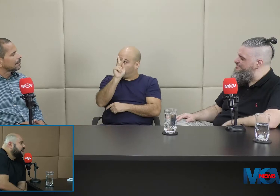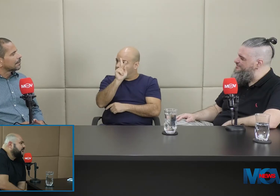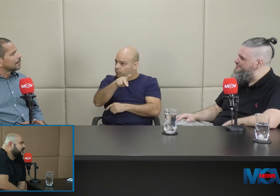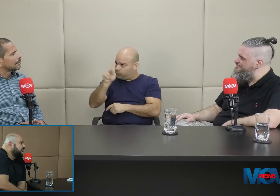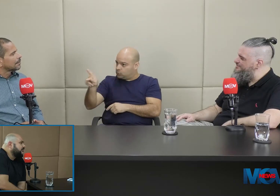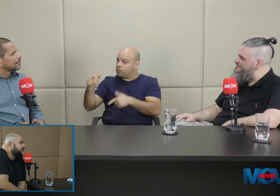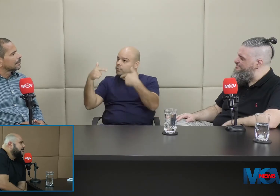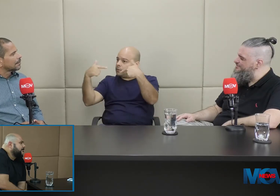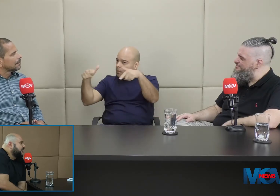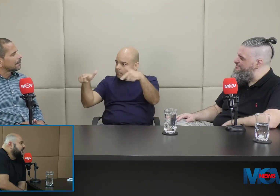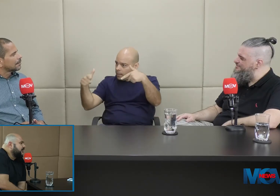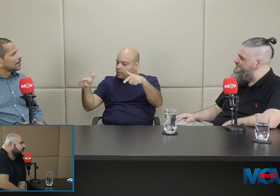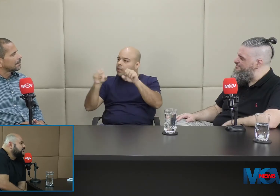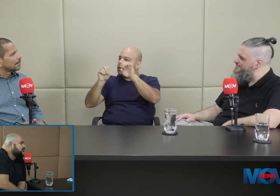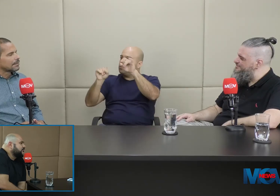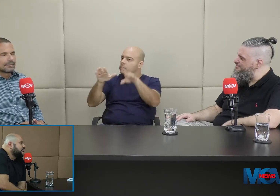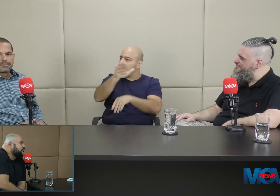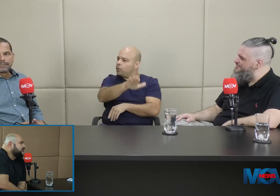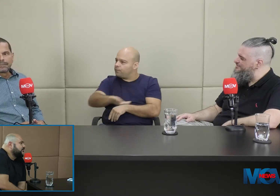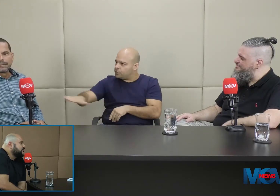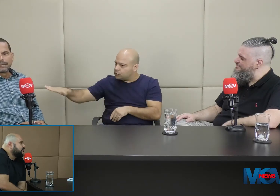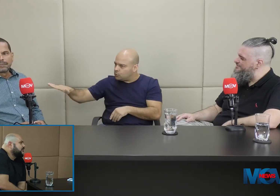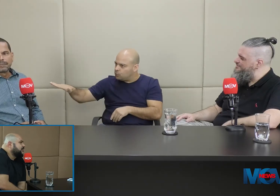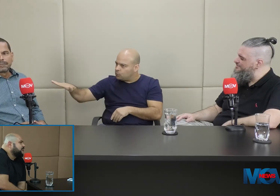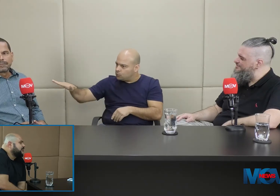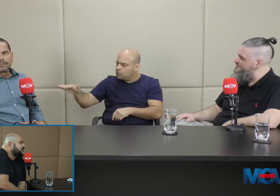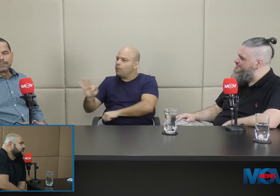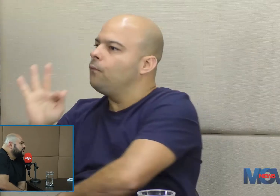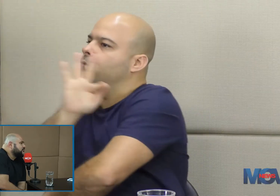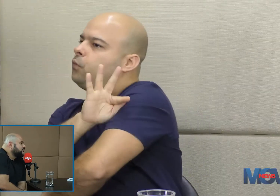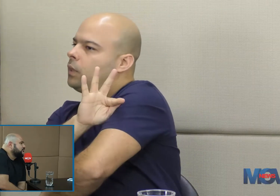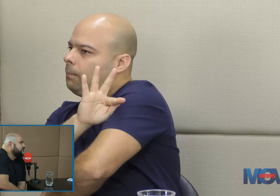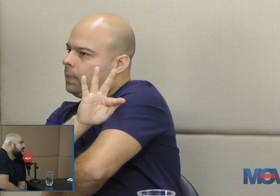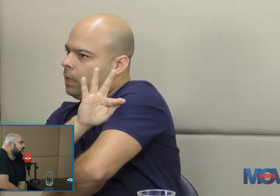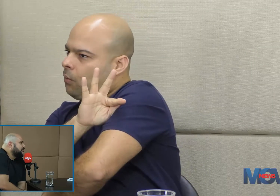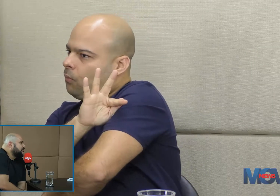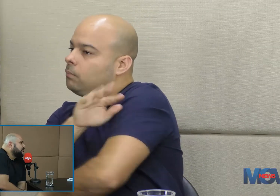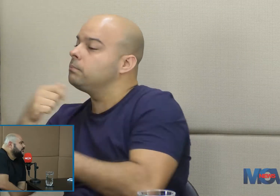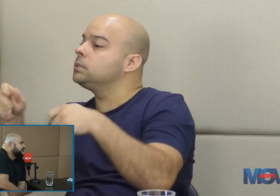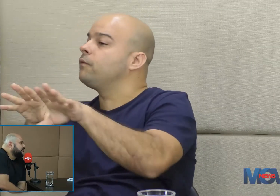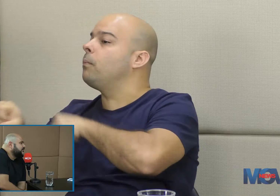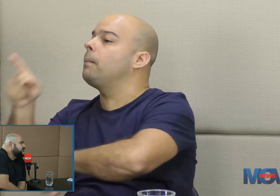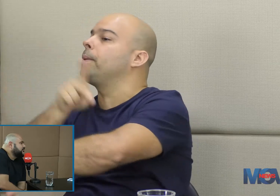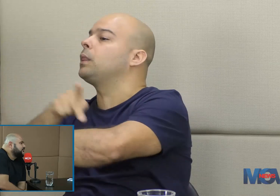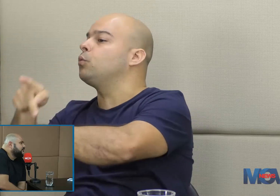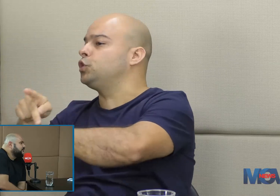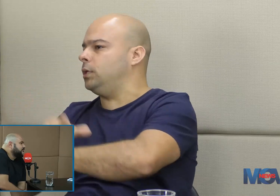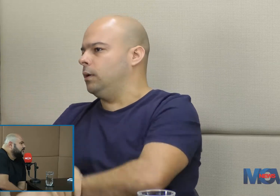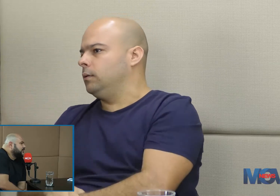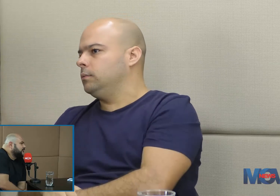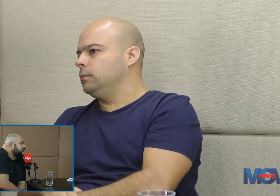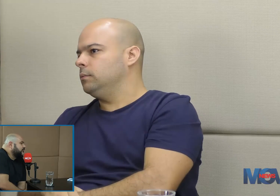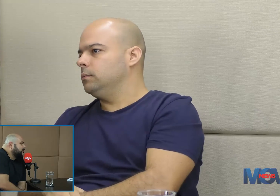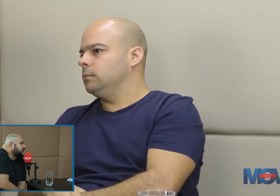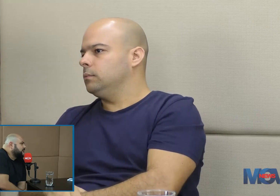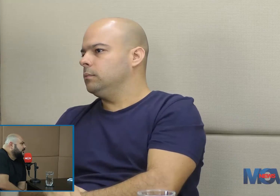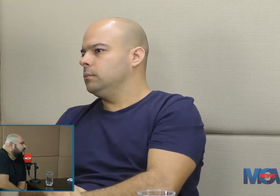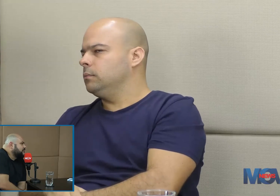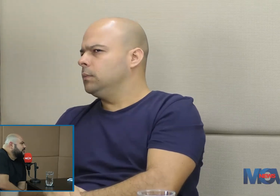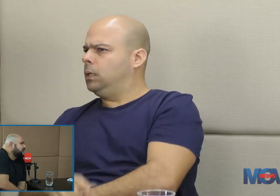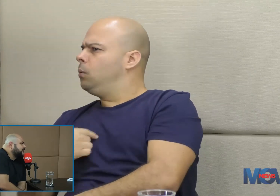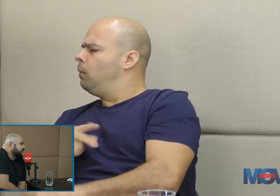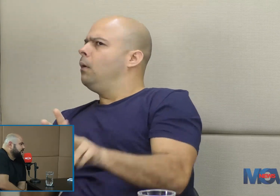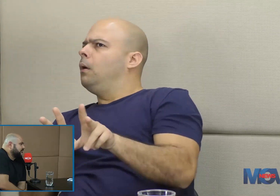5626, que fala sobre o professor o professor surdo na área infantil e formado